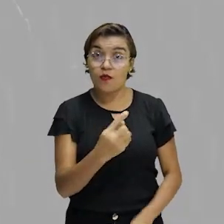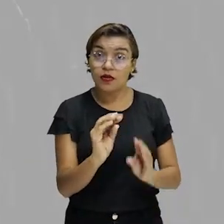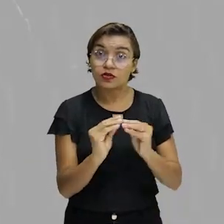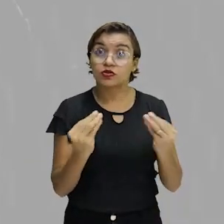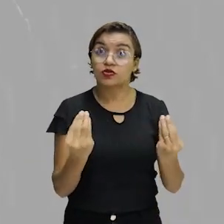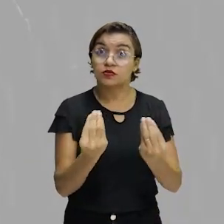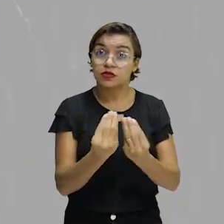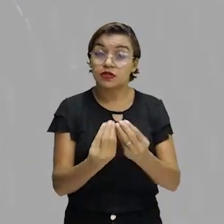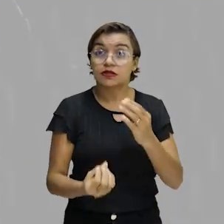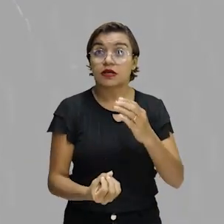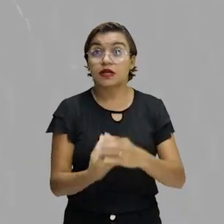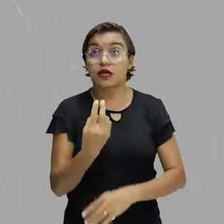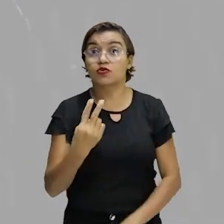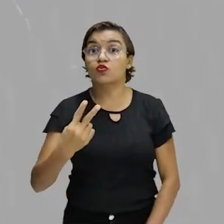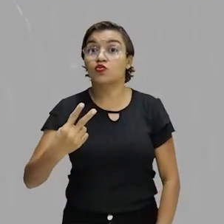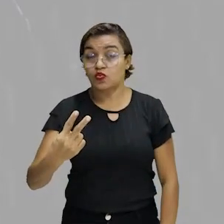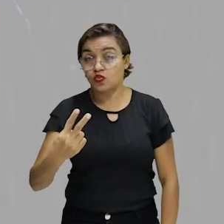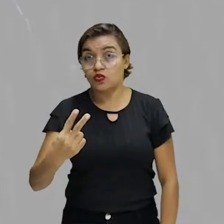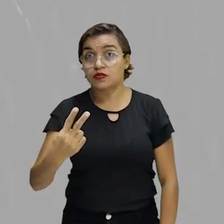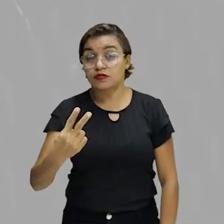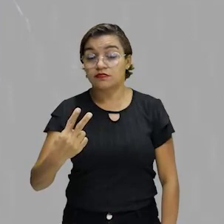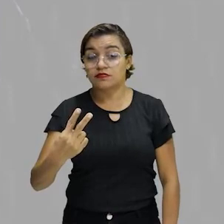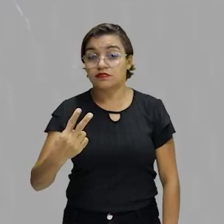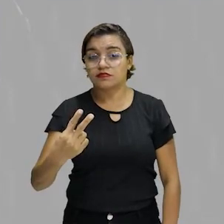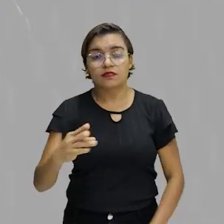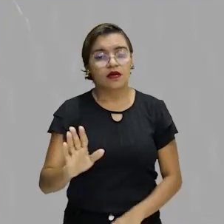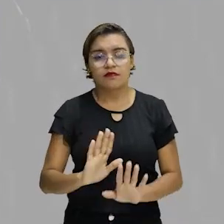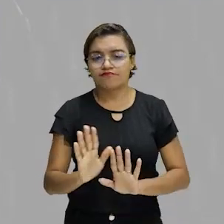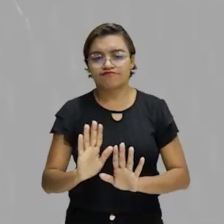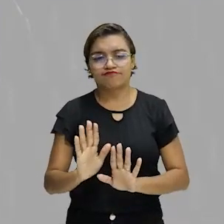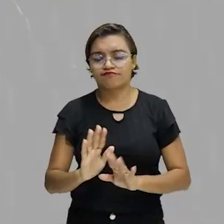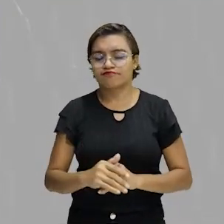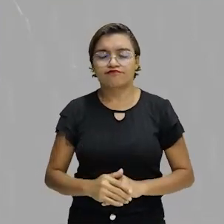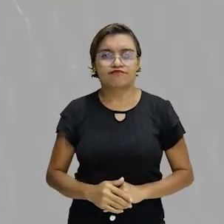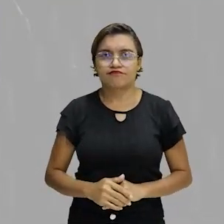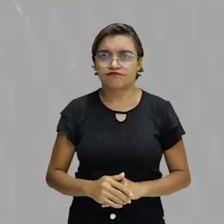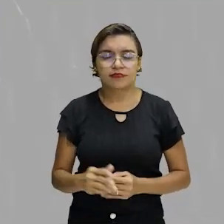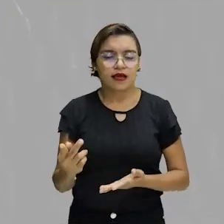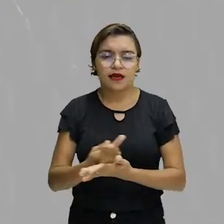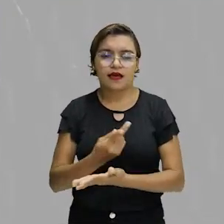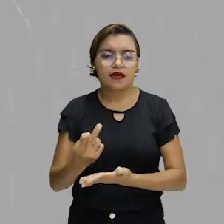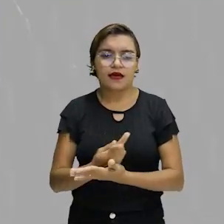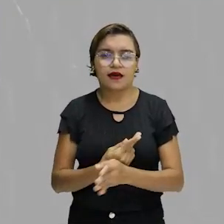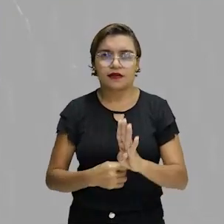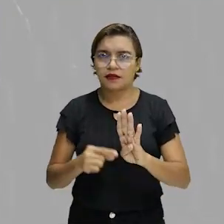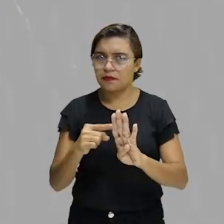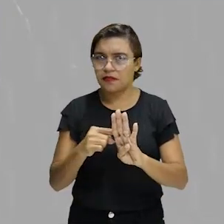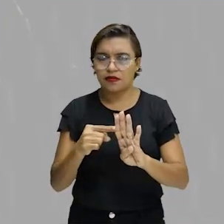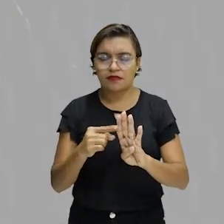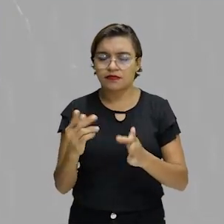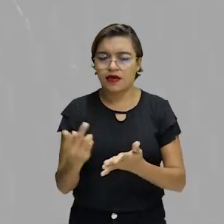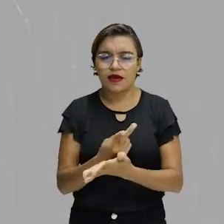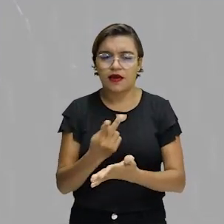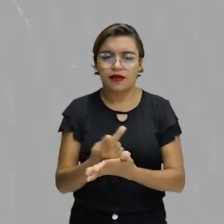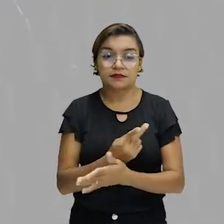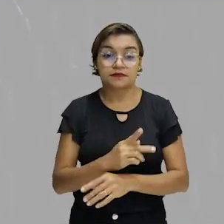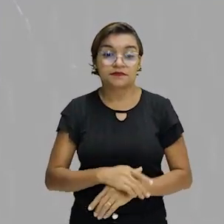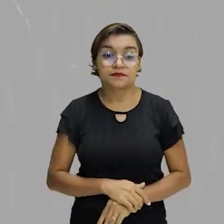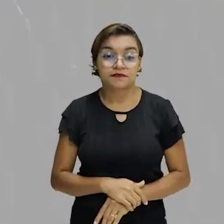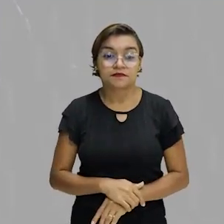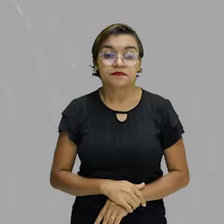mais substâncias Então não é adição também é uma reação de decomposição por isso que está